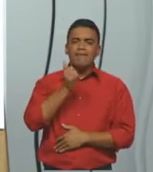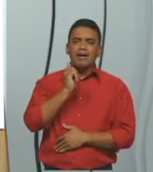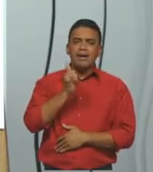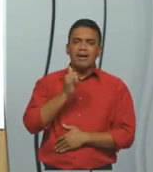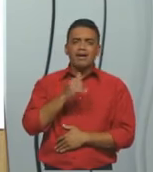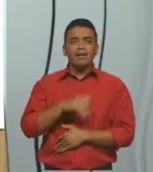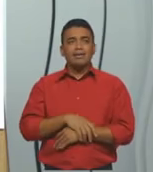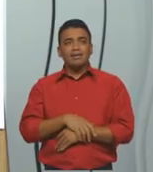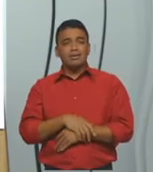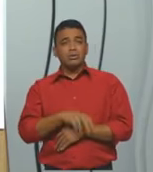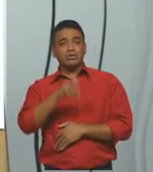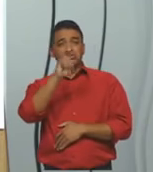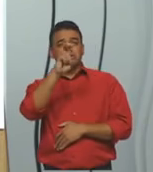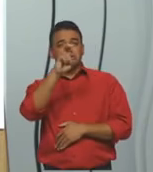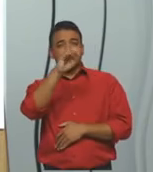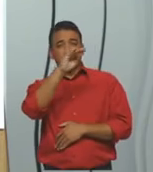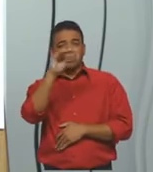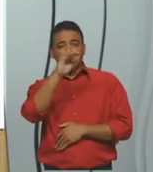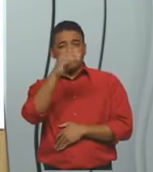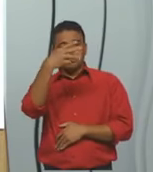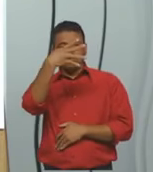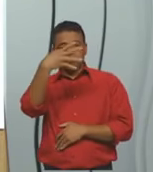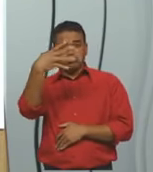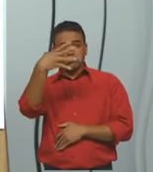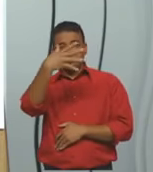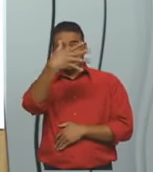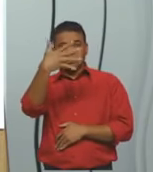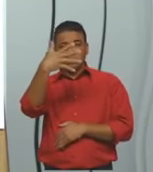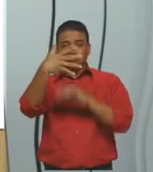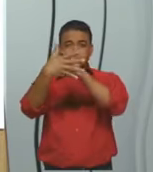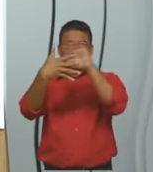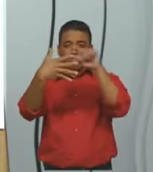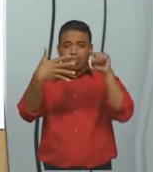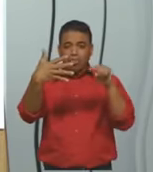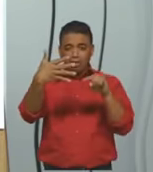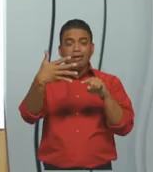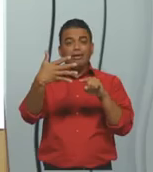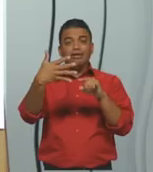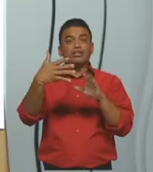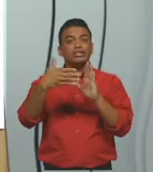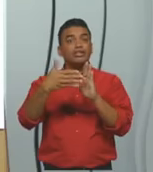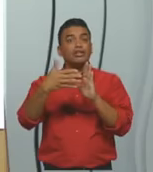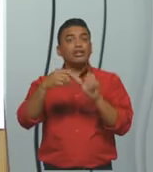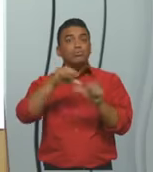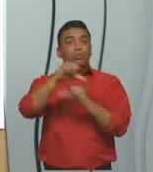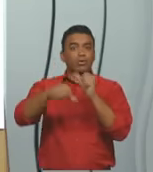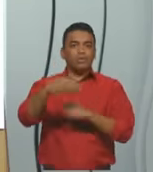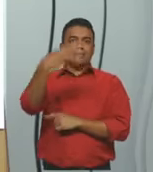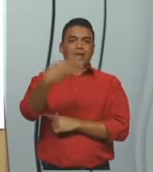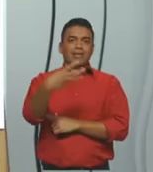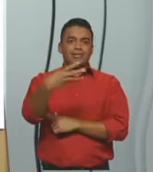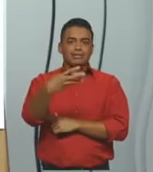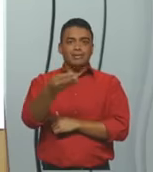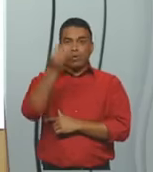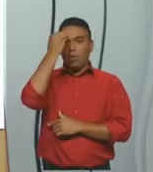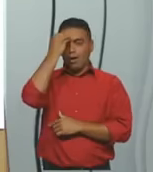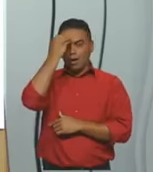5 linhas para 3 linhas, por conta disso. Então, guardem isso para a gente